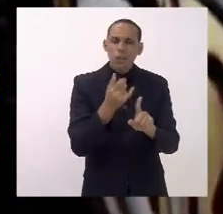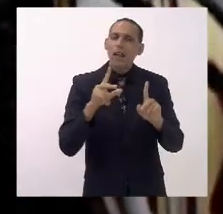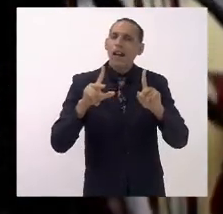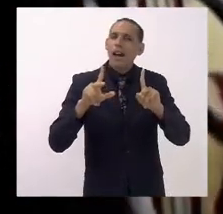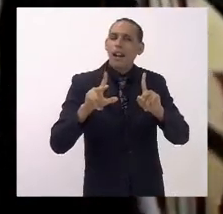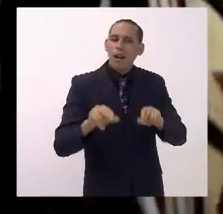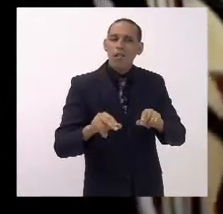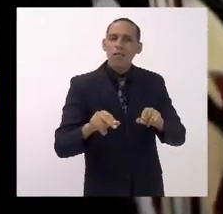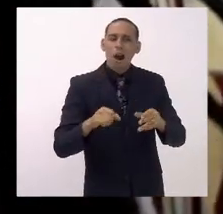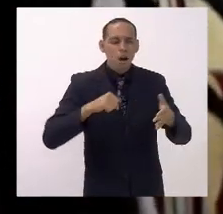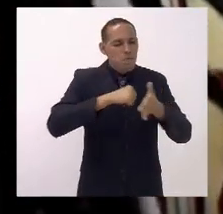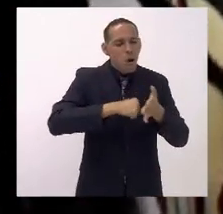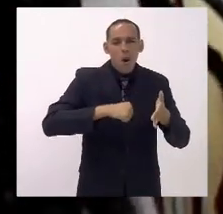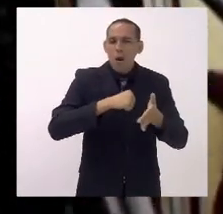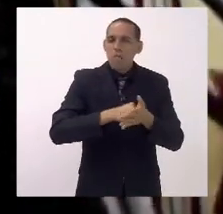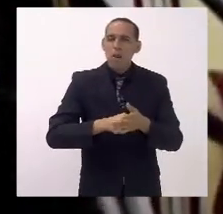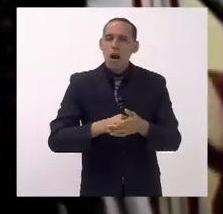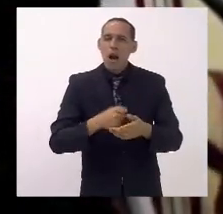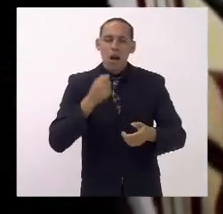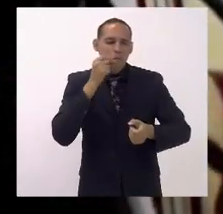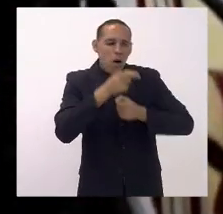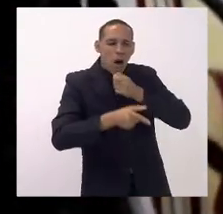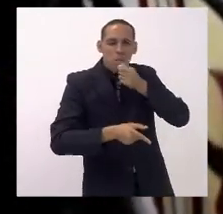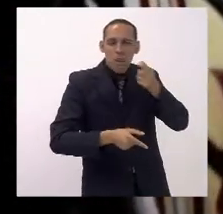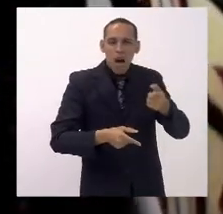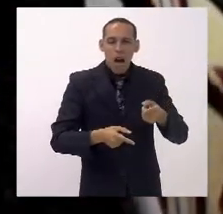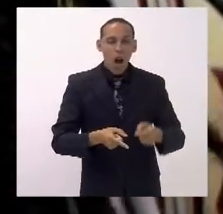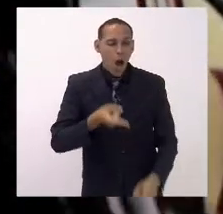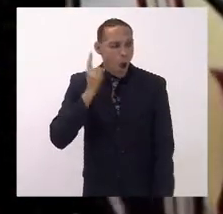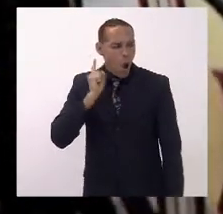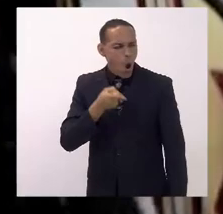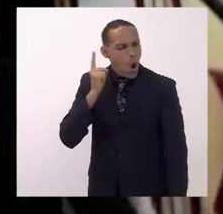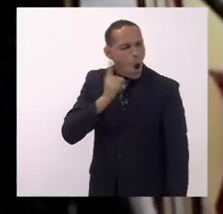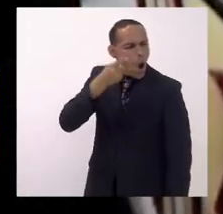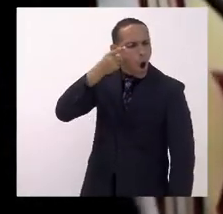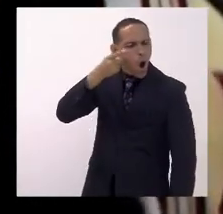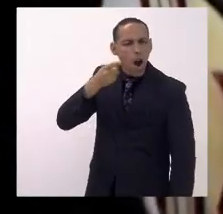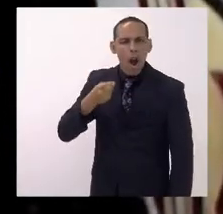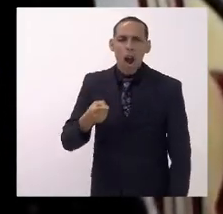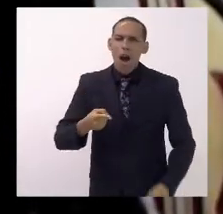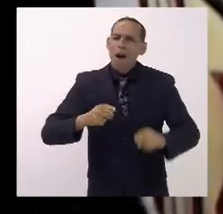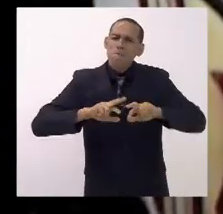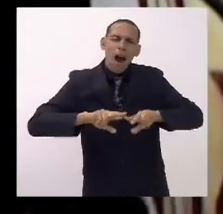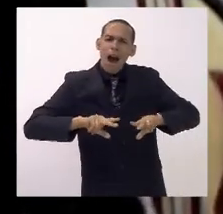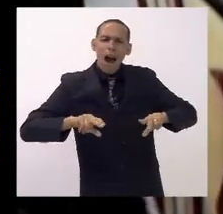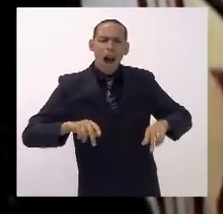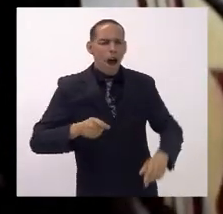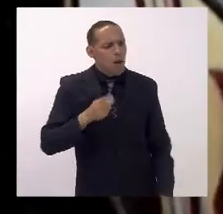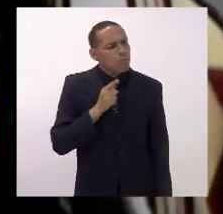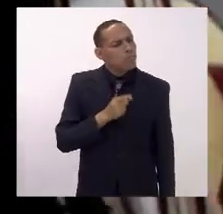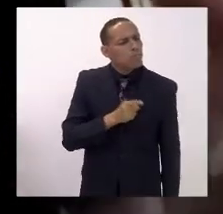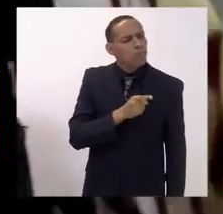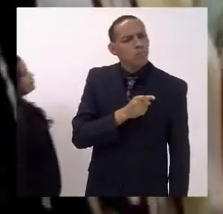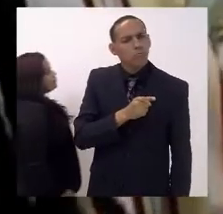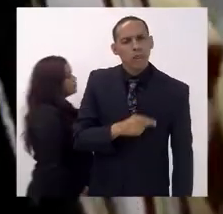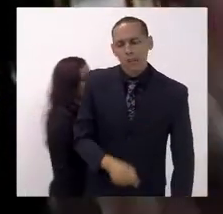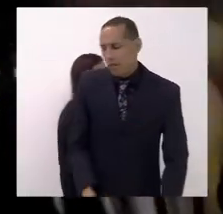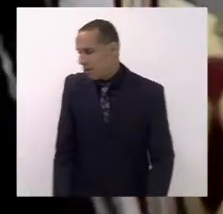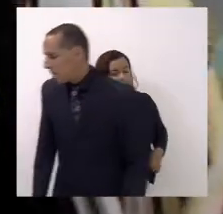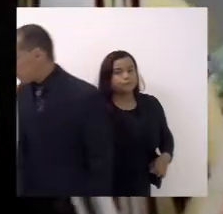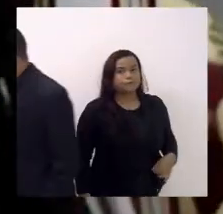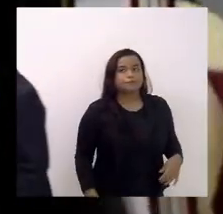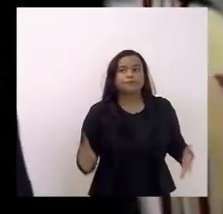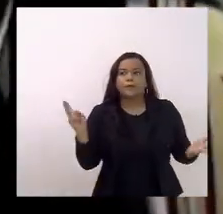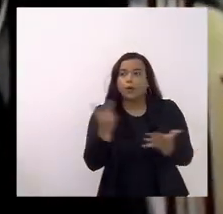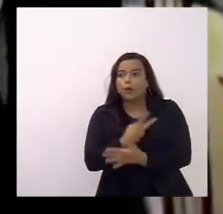agressão, xingamento, ameaça, né? Formas diversas de intimidação que acontecem de